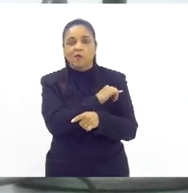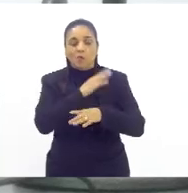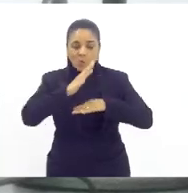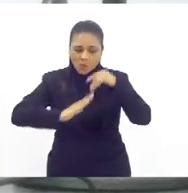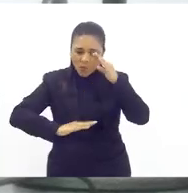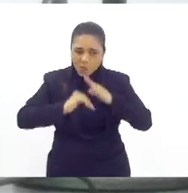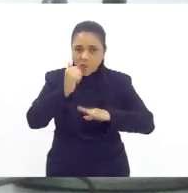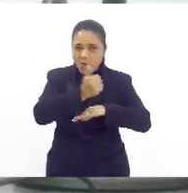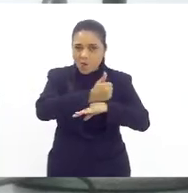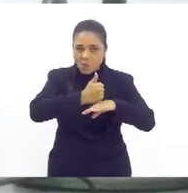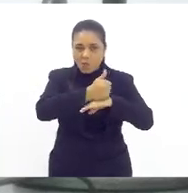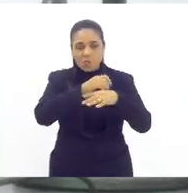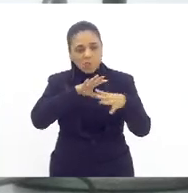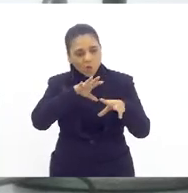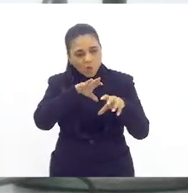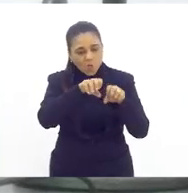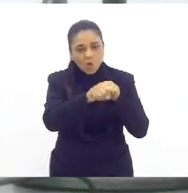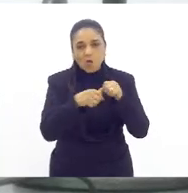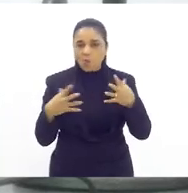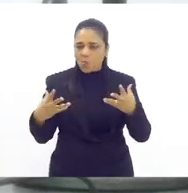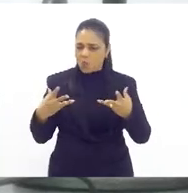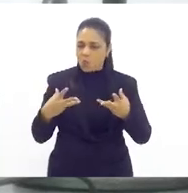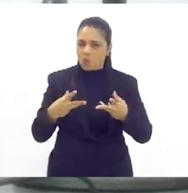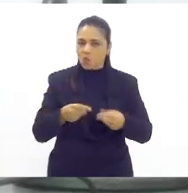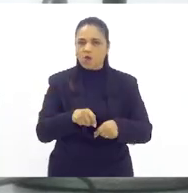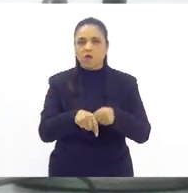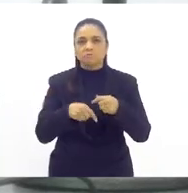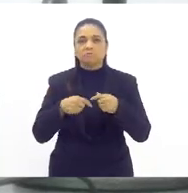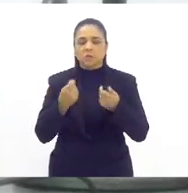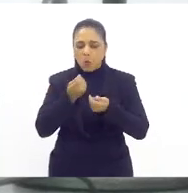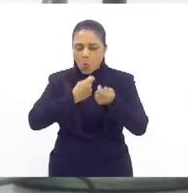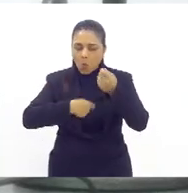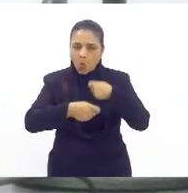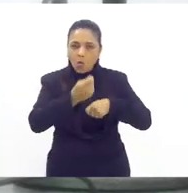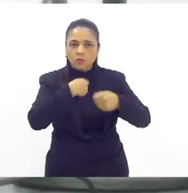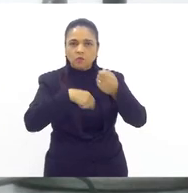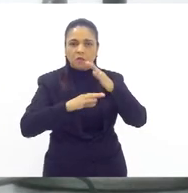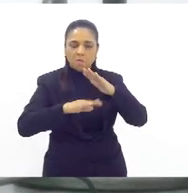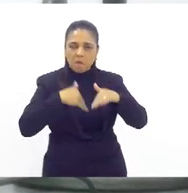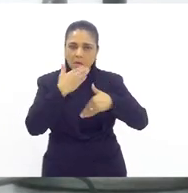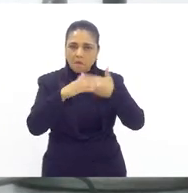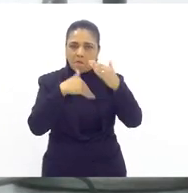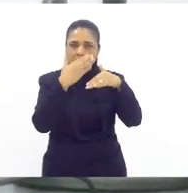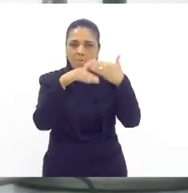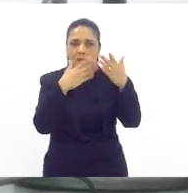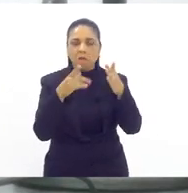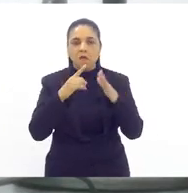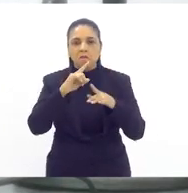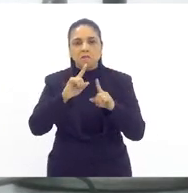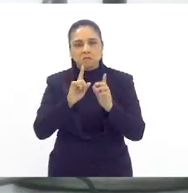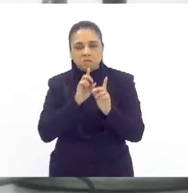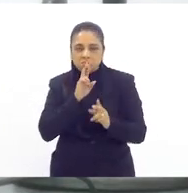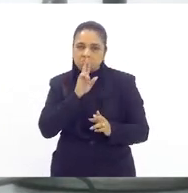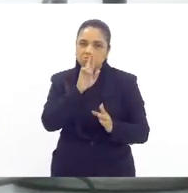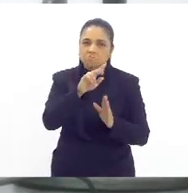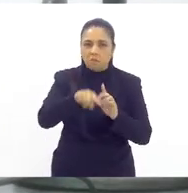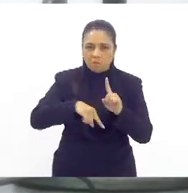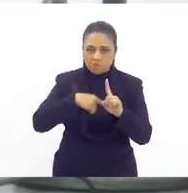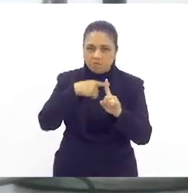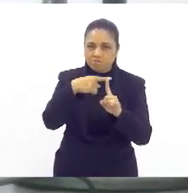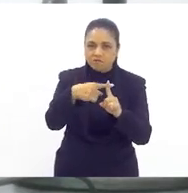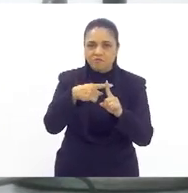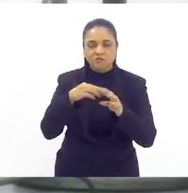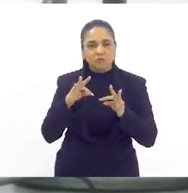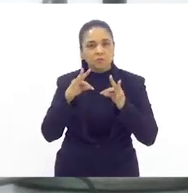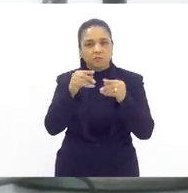qualificada então fazendo gerar a economia e né produzindo resultados positivos aqui para